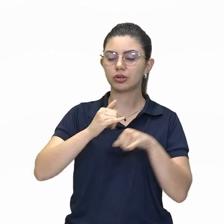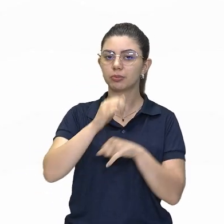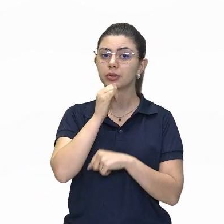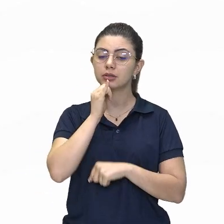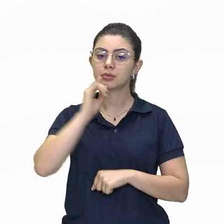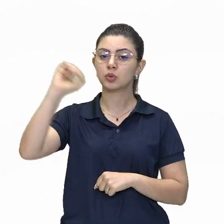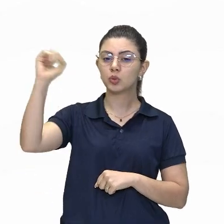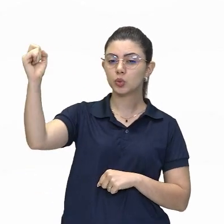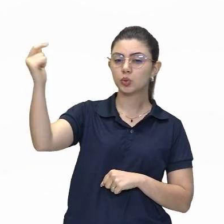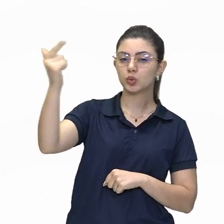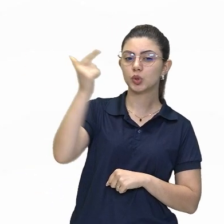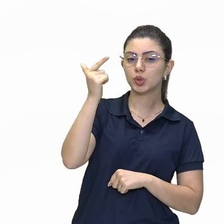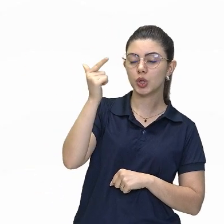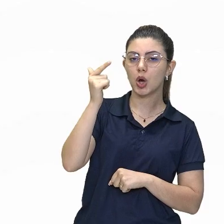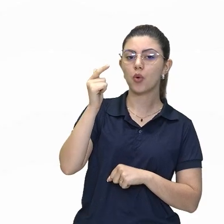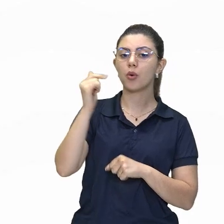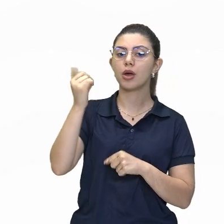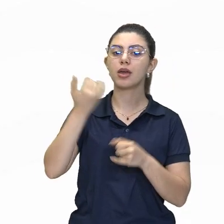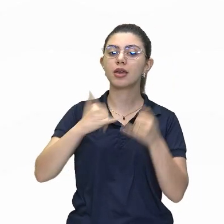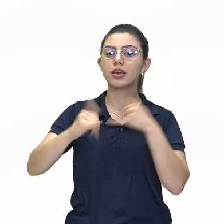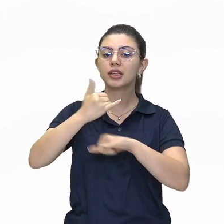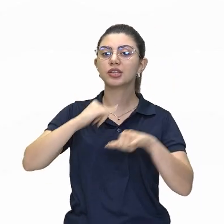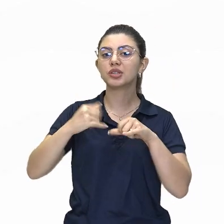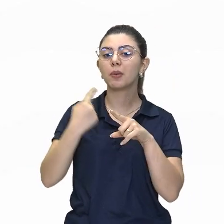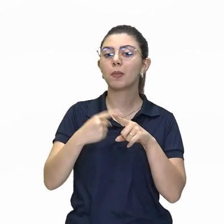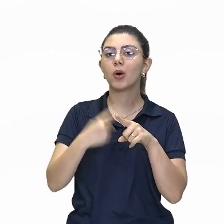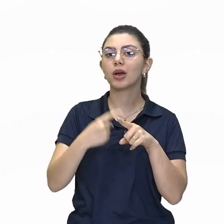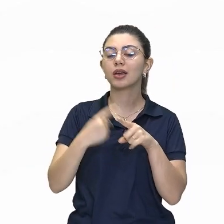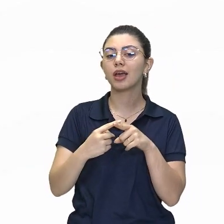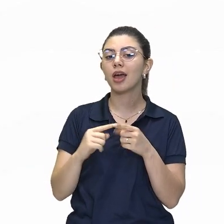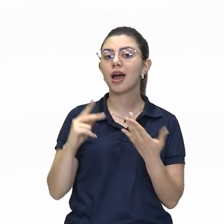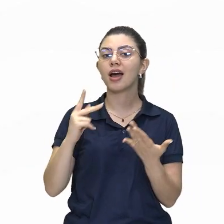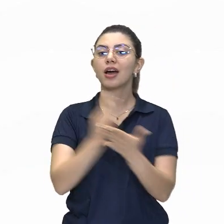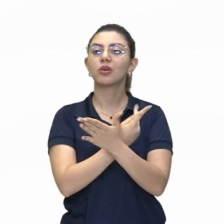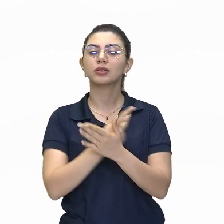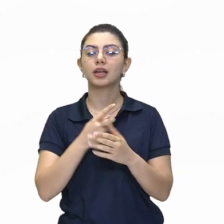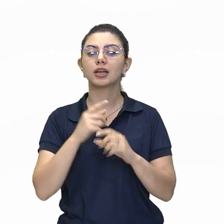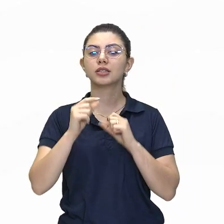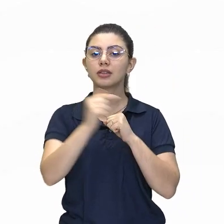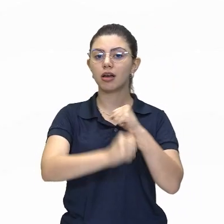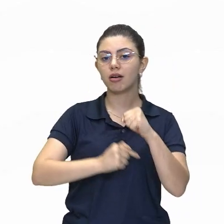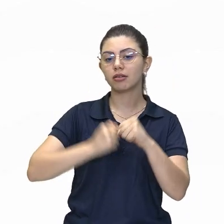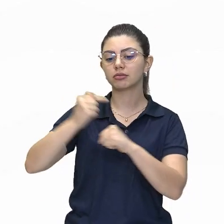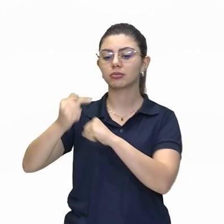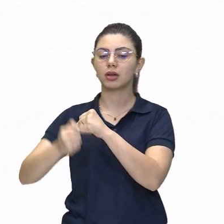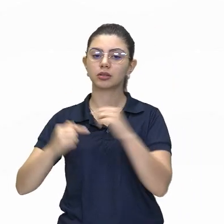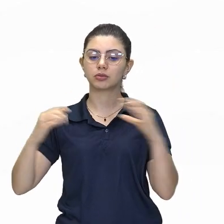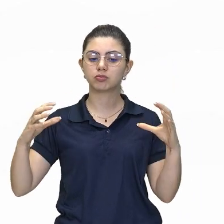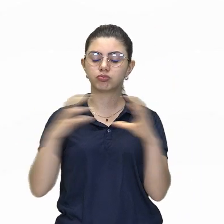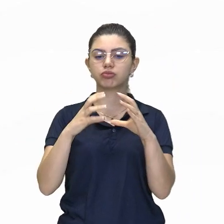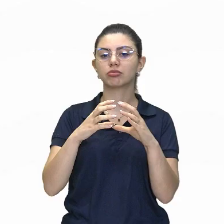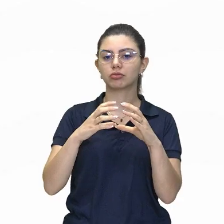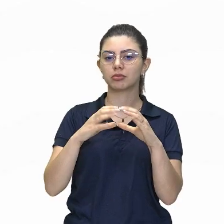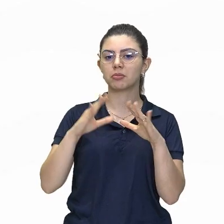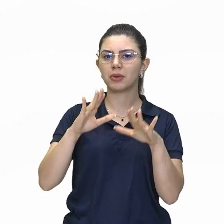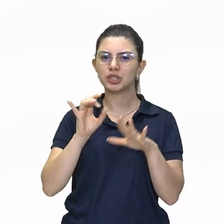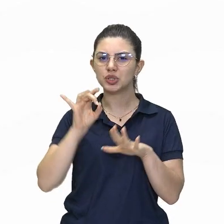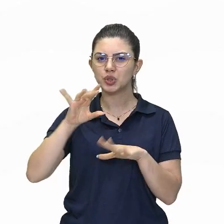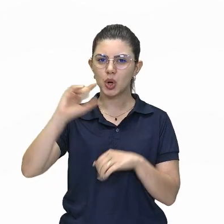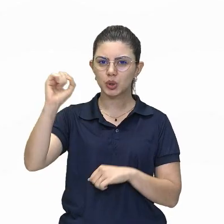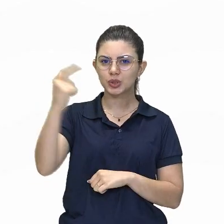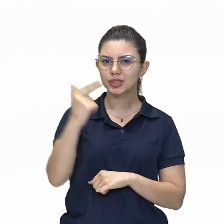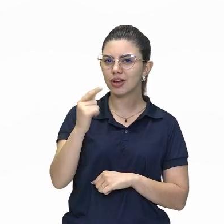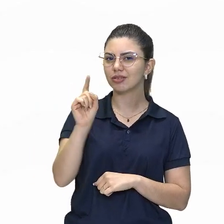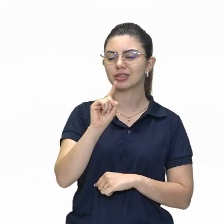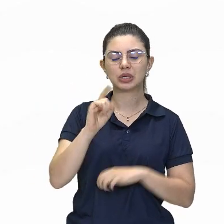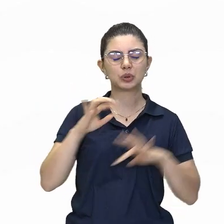é proveniente de reações de fusão nuclear. Não somente no Sol, mas em todas as estrelas do universo,